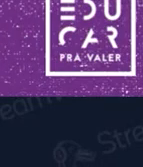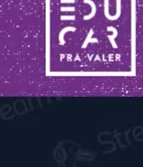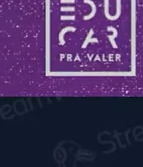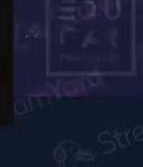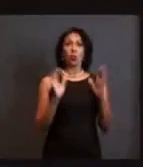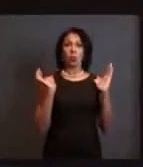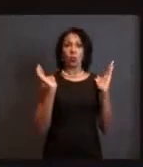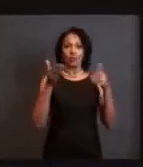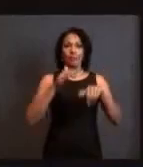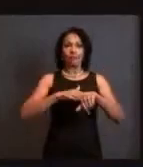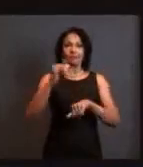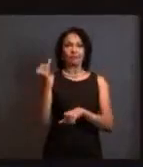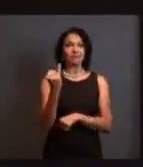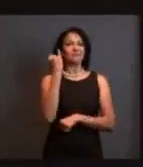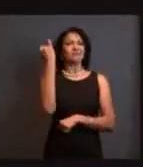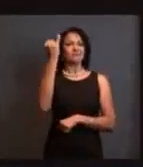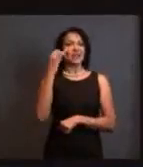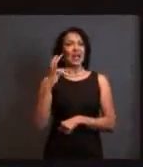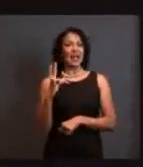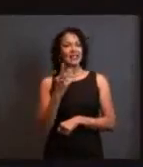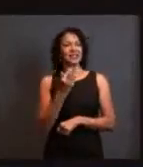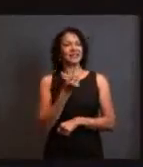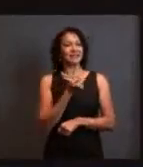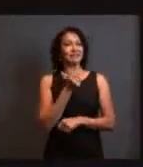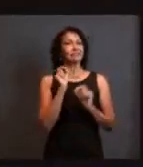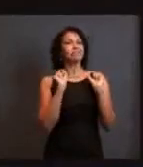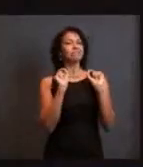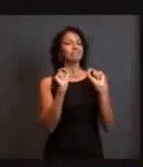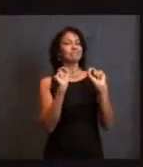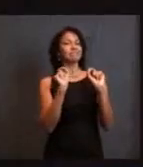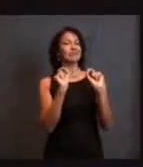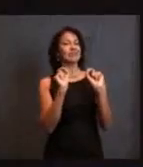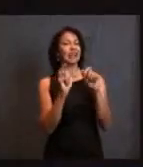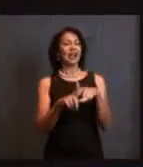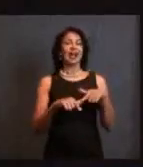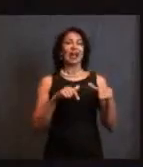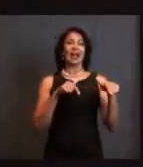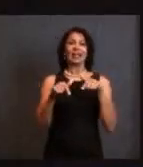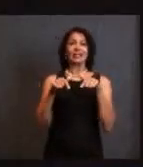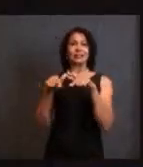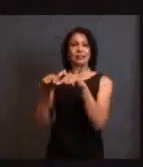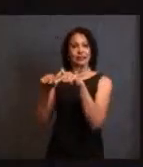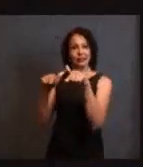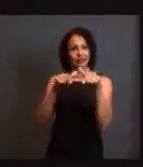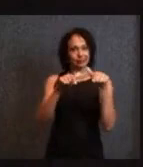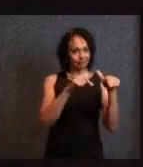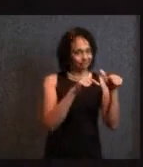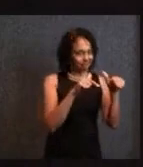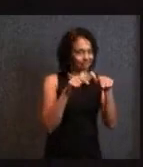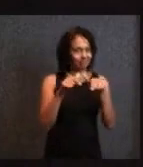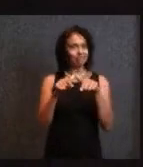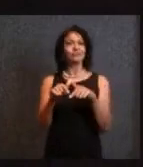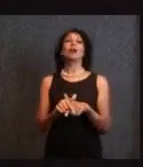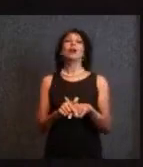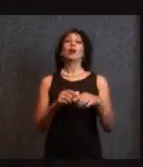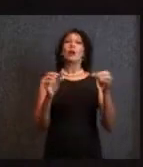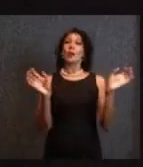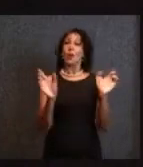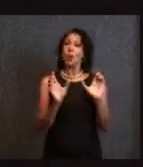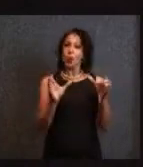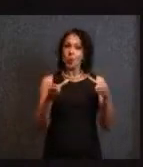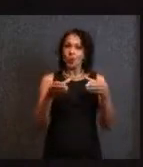mais importantes para nós é trabalhar com redes que realmente